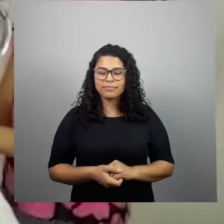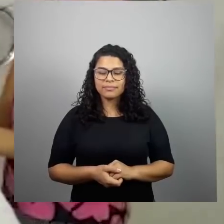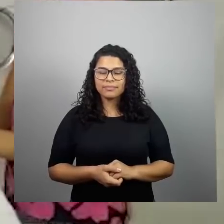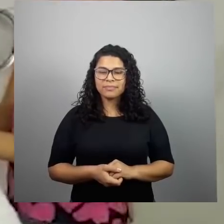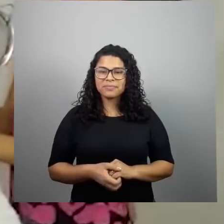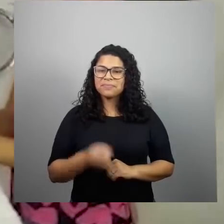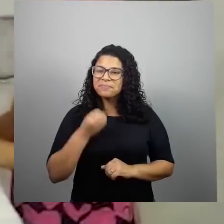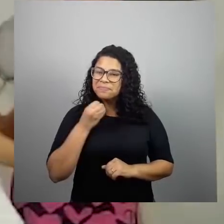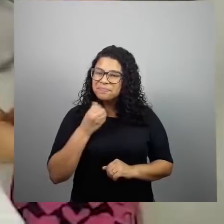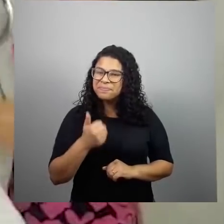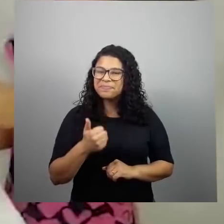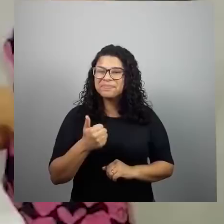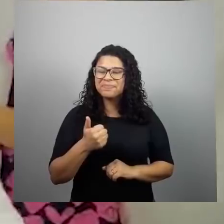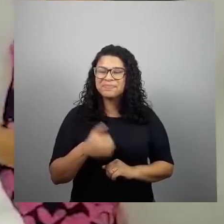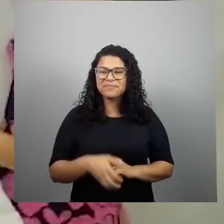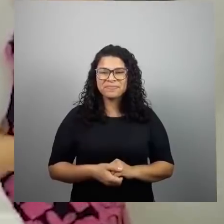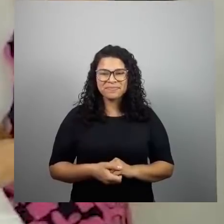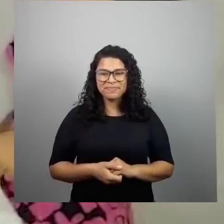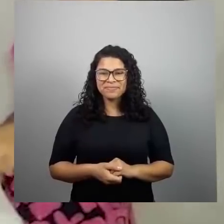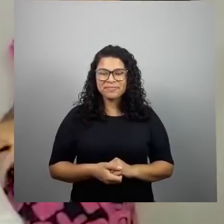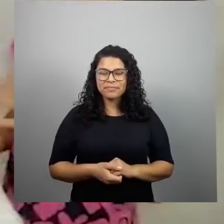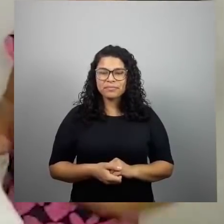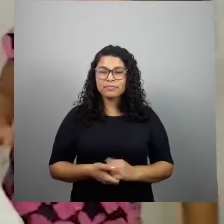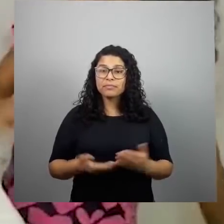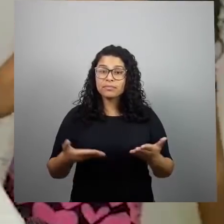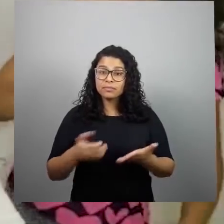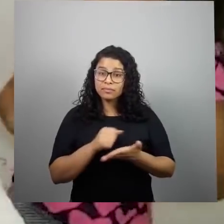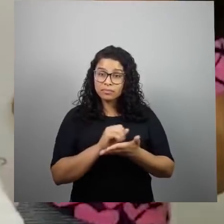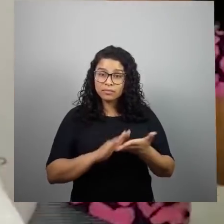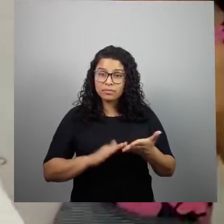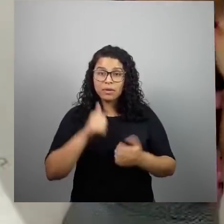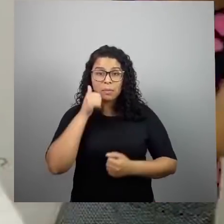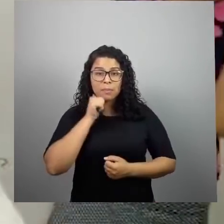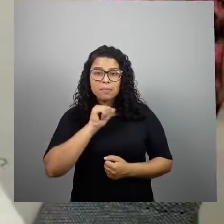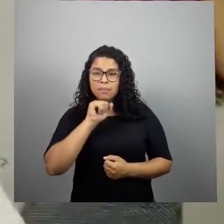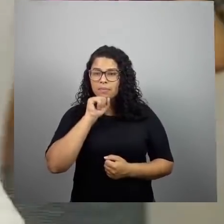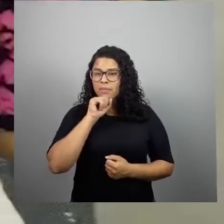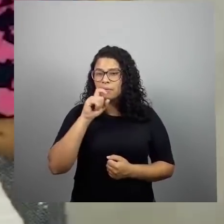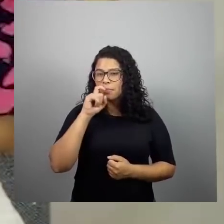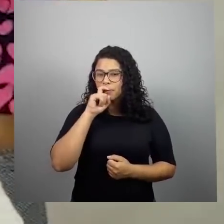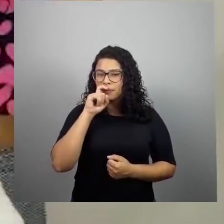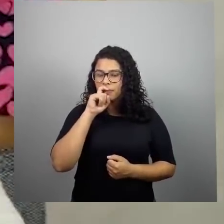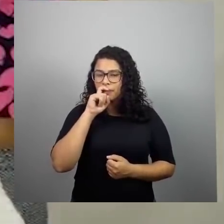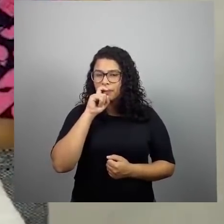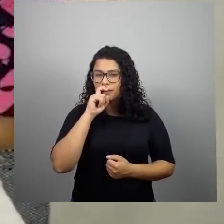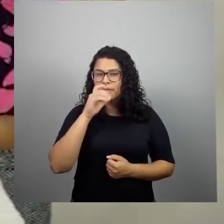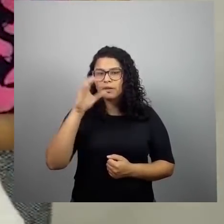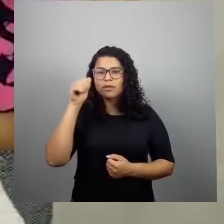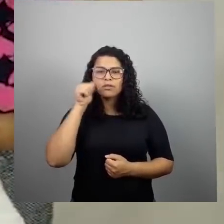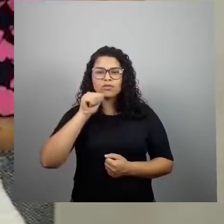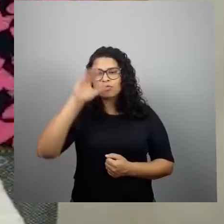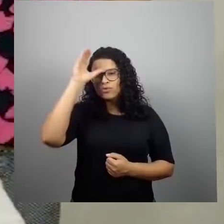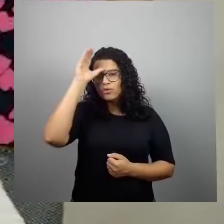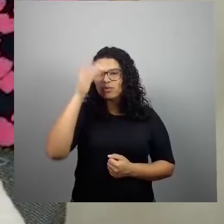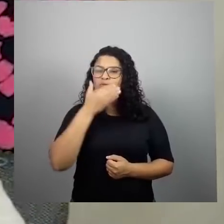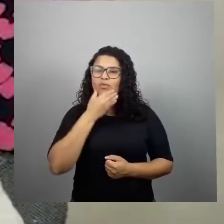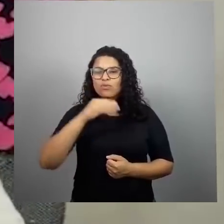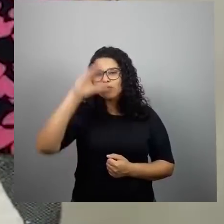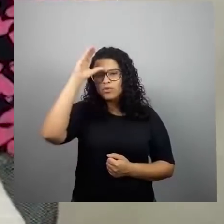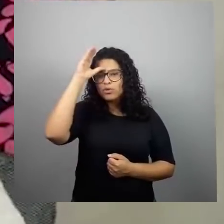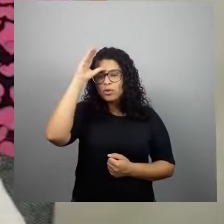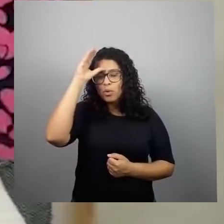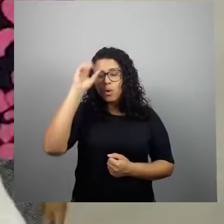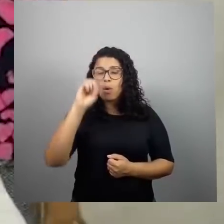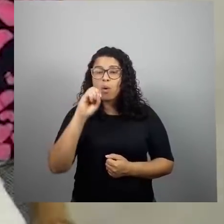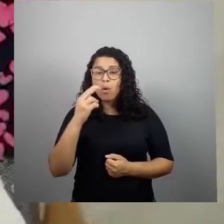Muito bem! Nesta atividade, o papai, a mamãe, o titio, a titia ou qualquer um